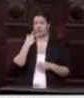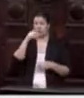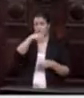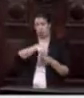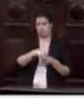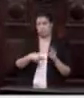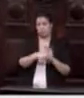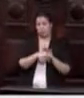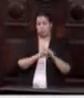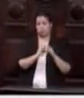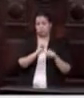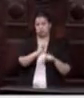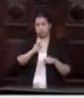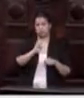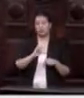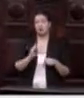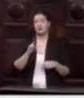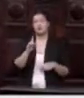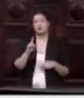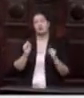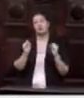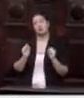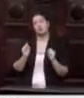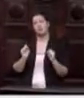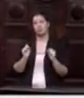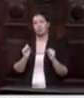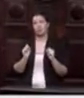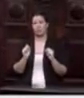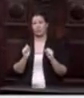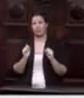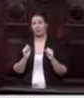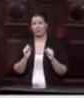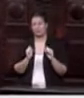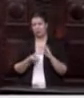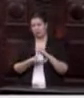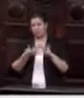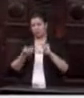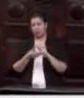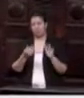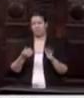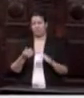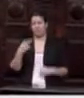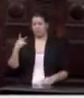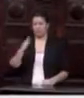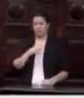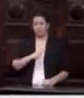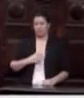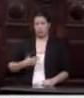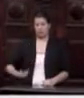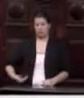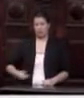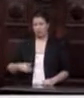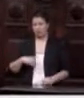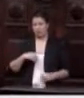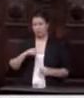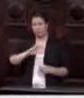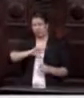judiciais e extrajudiciais, você passa a ferir um indicador que é a dívida do Estado, que ultrapassa.